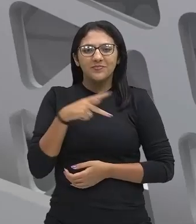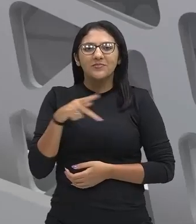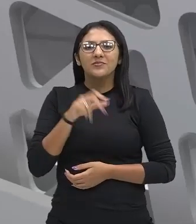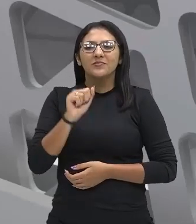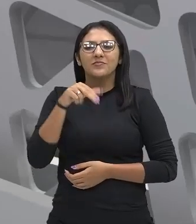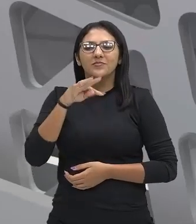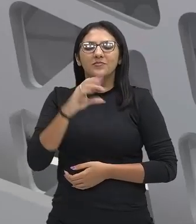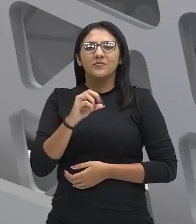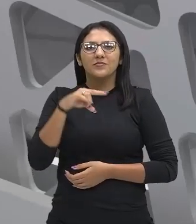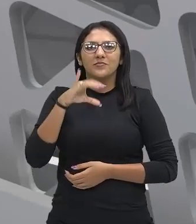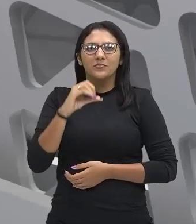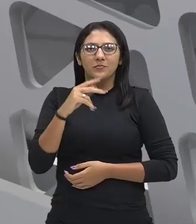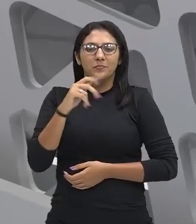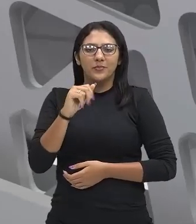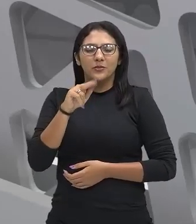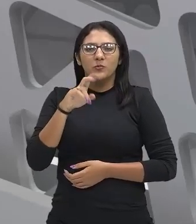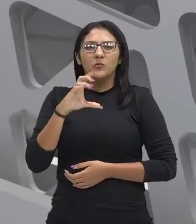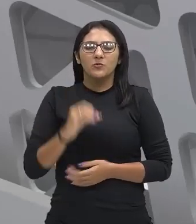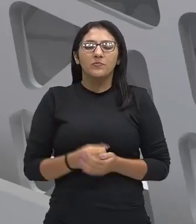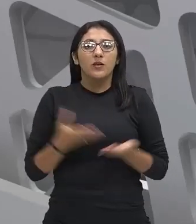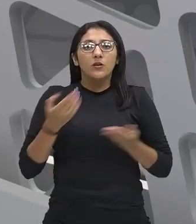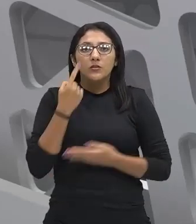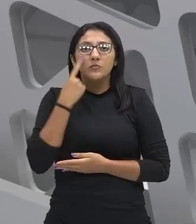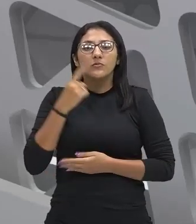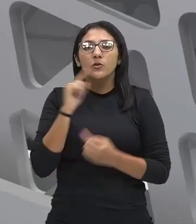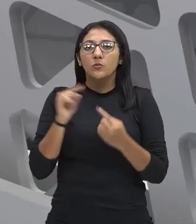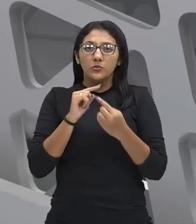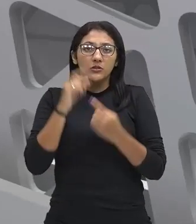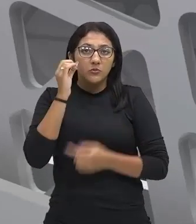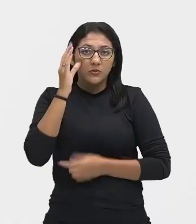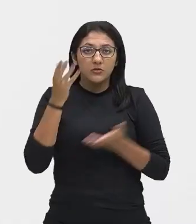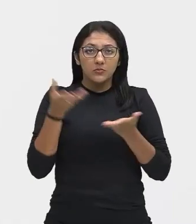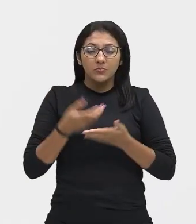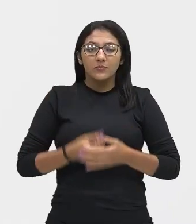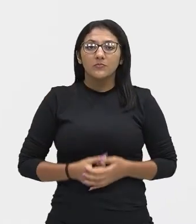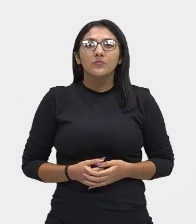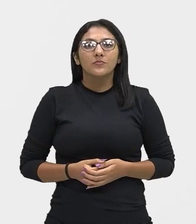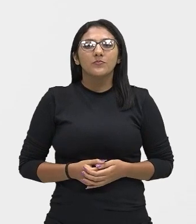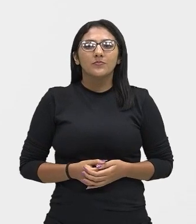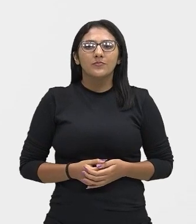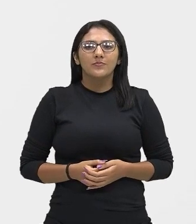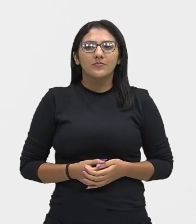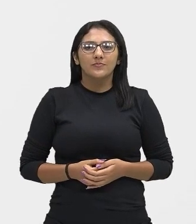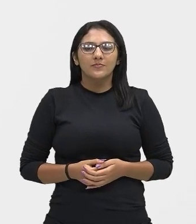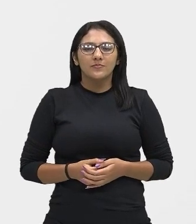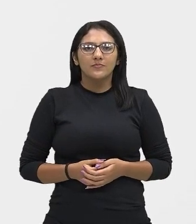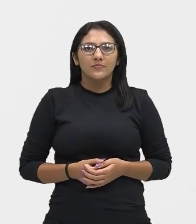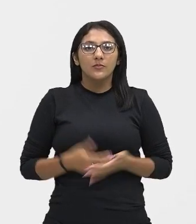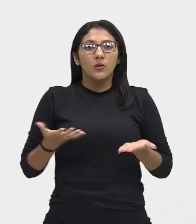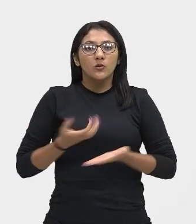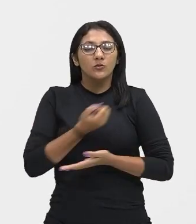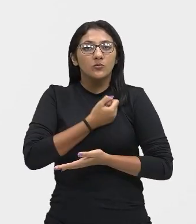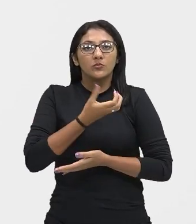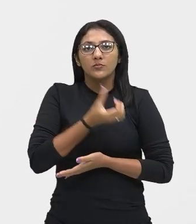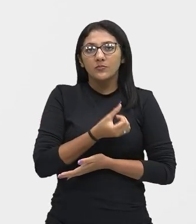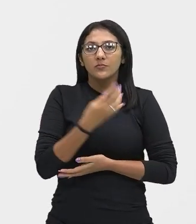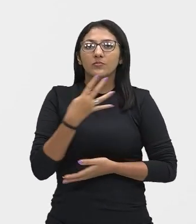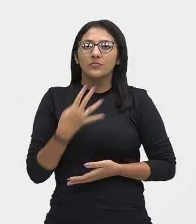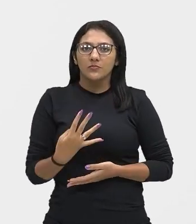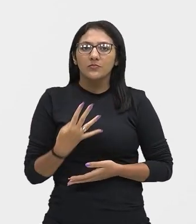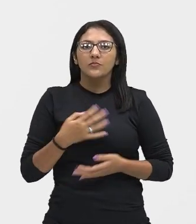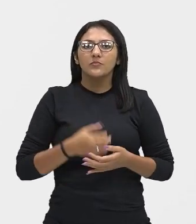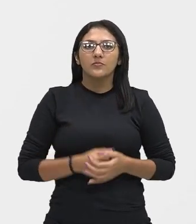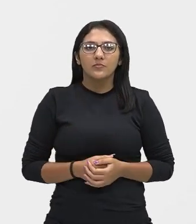professor Antônio Paulo. Vejamos o que vamos estudar na nossa aula de hoje? Muito bem, hoje é a nossa aula de número